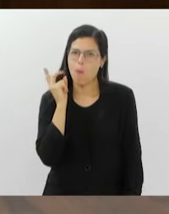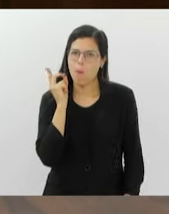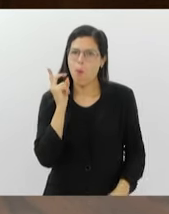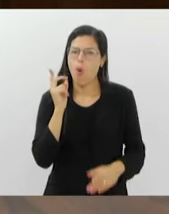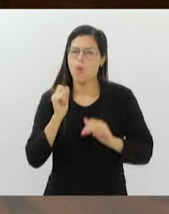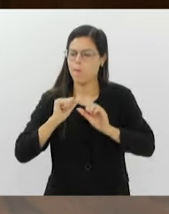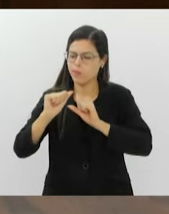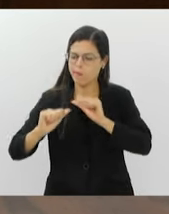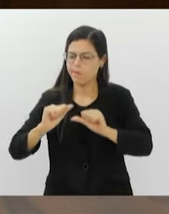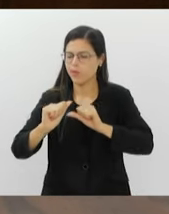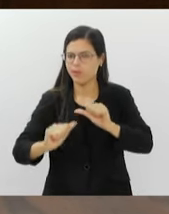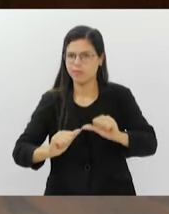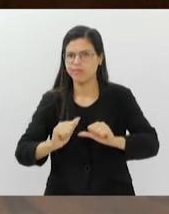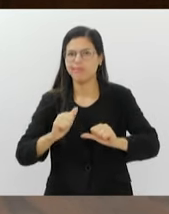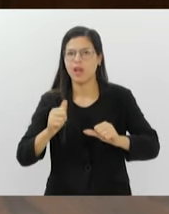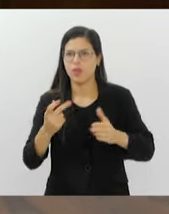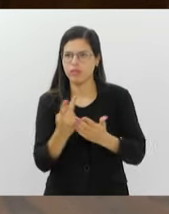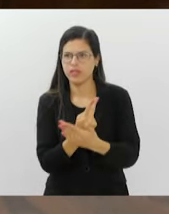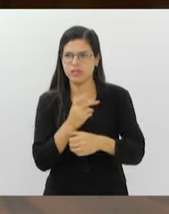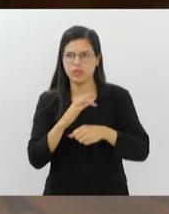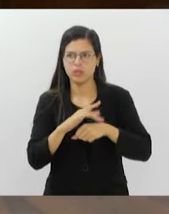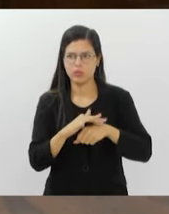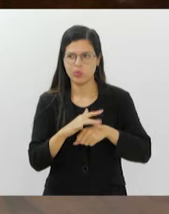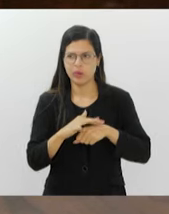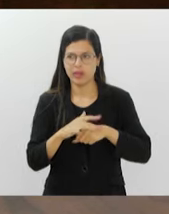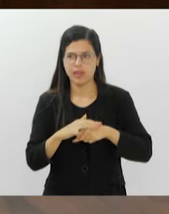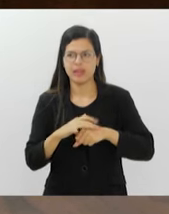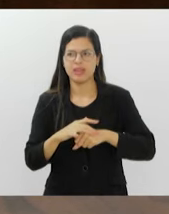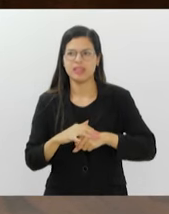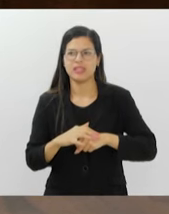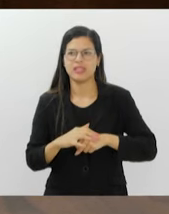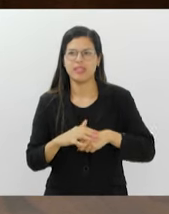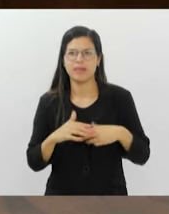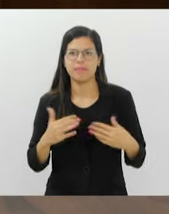várias doenças Então nada